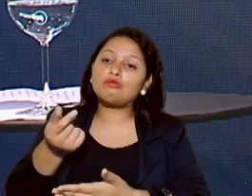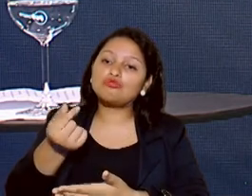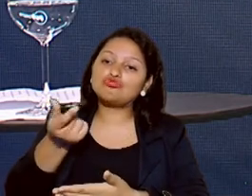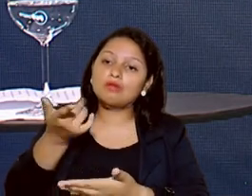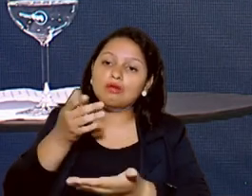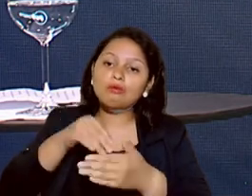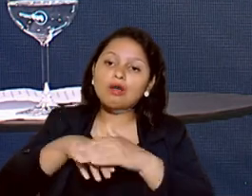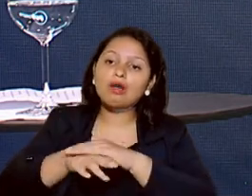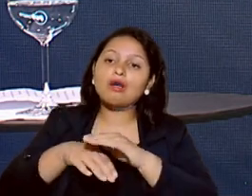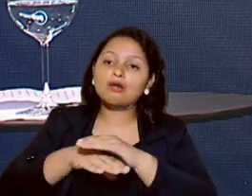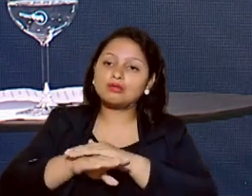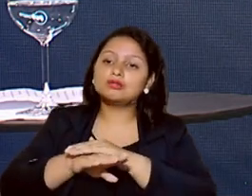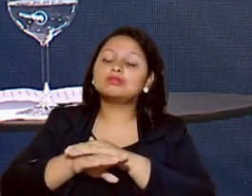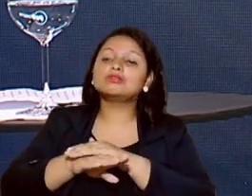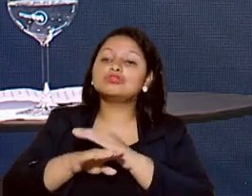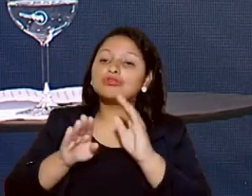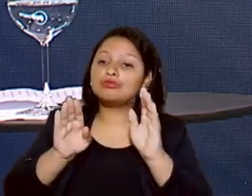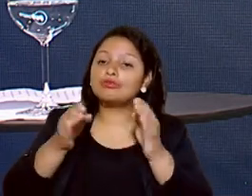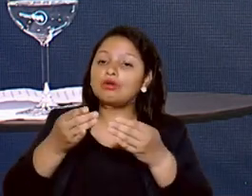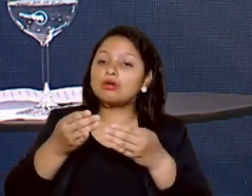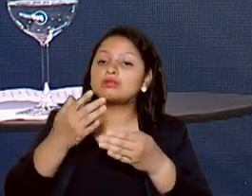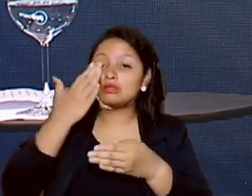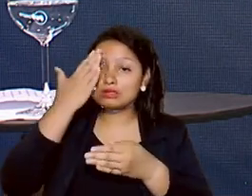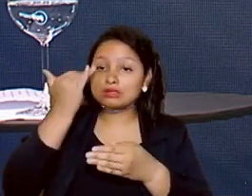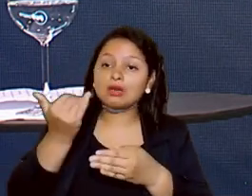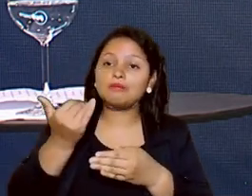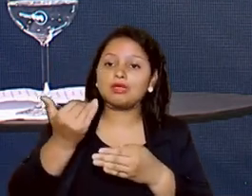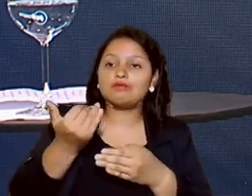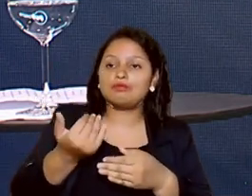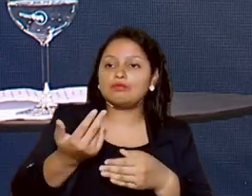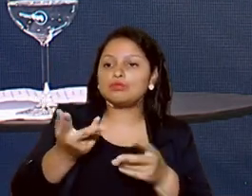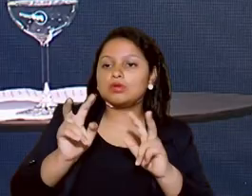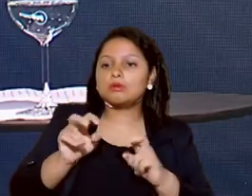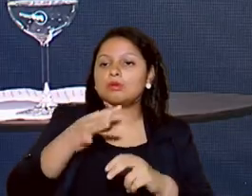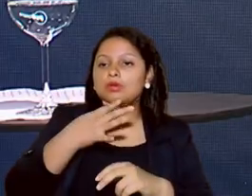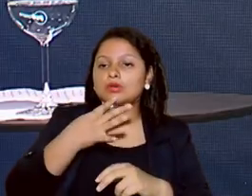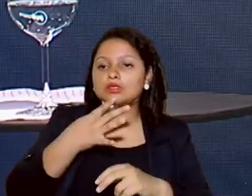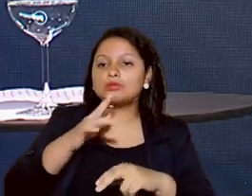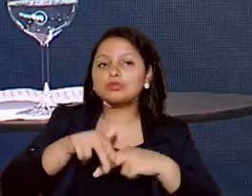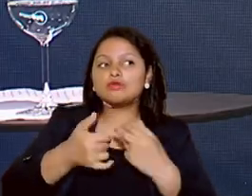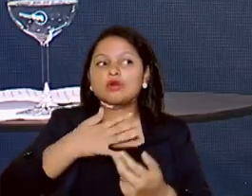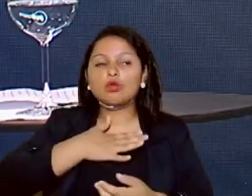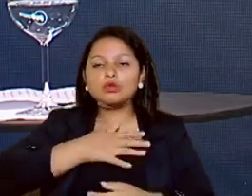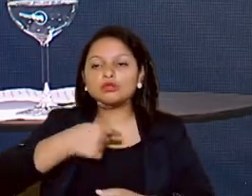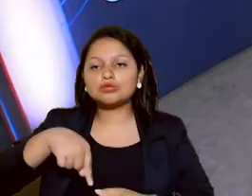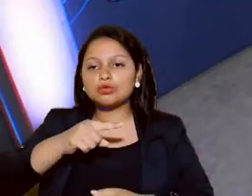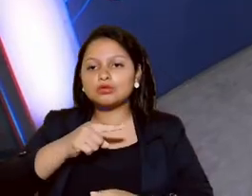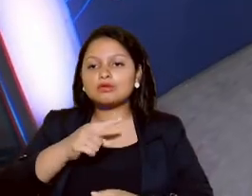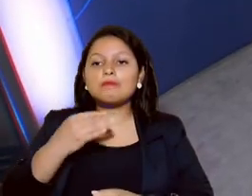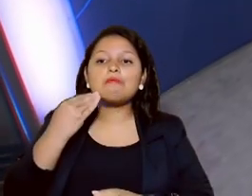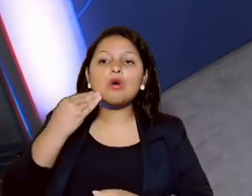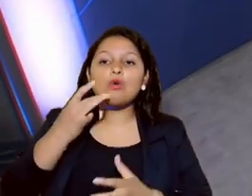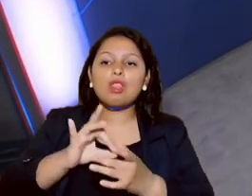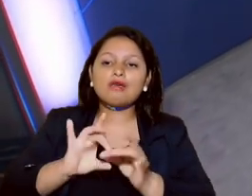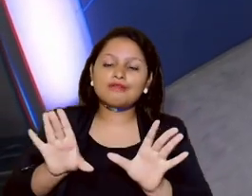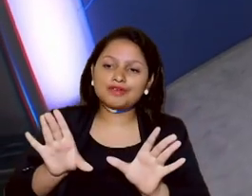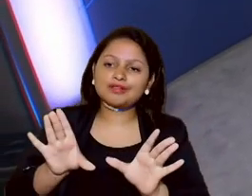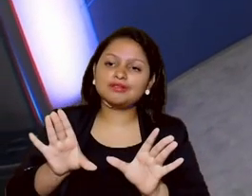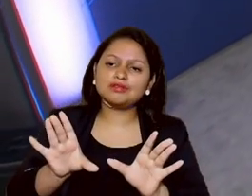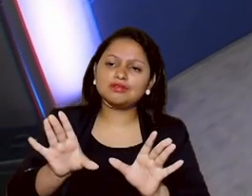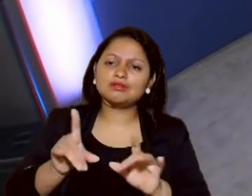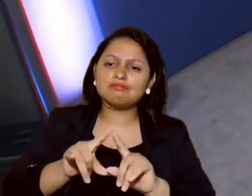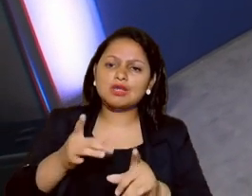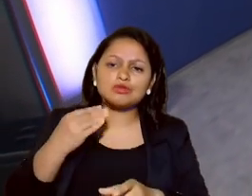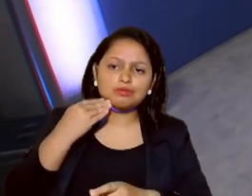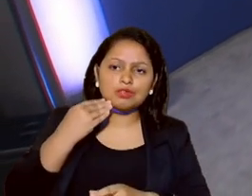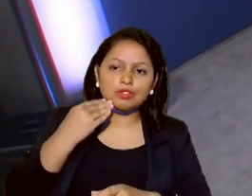caracteriza fornecedor então a gente sabe o que fala com ele e por isso ele gosta da gente chama a gente banco Líder quando na verdade o banqueiro tá